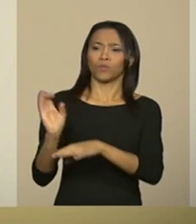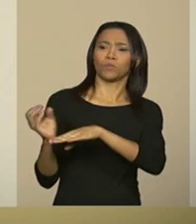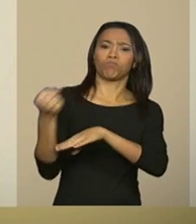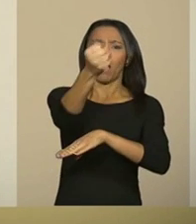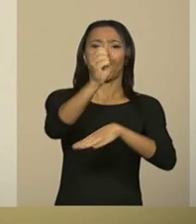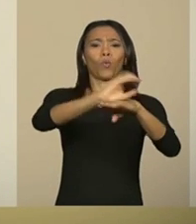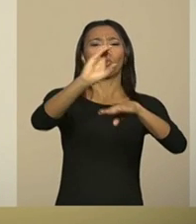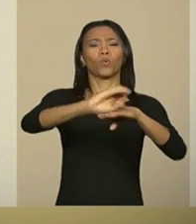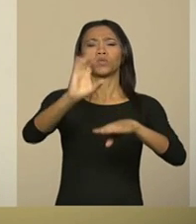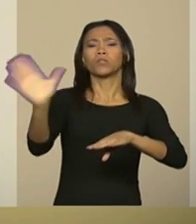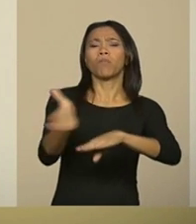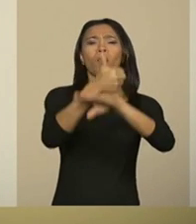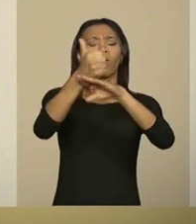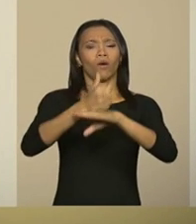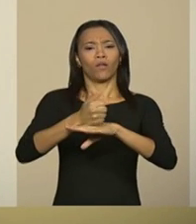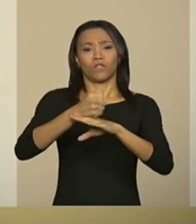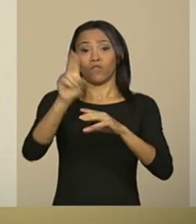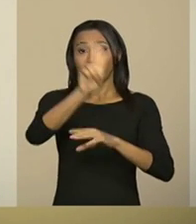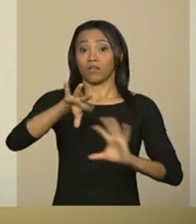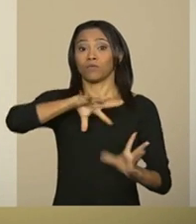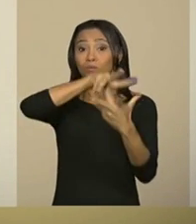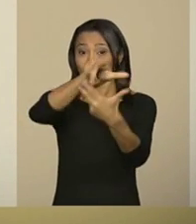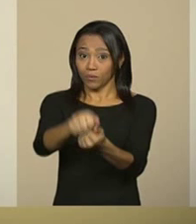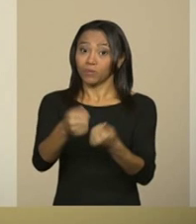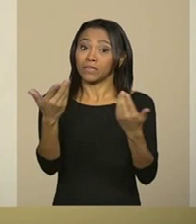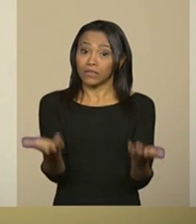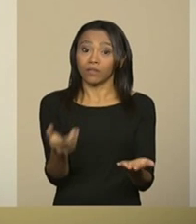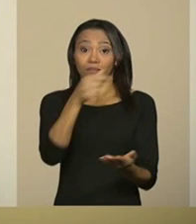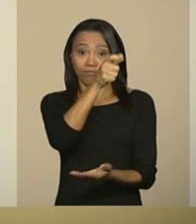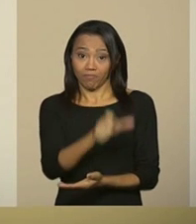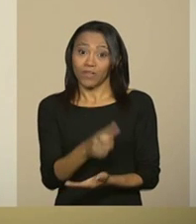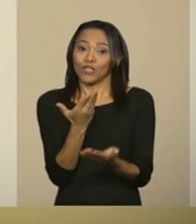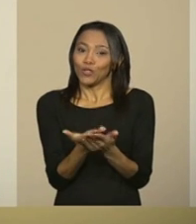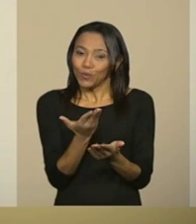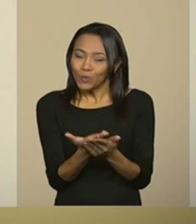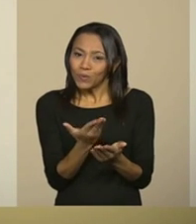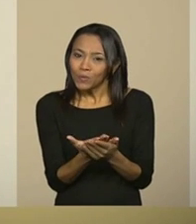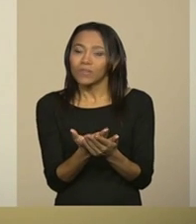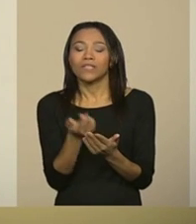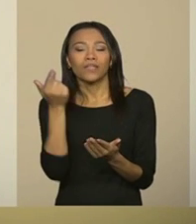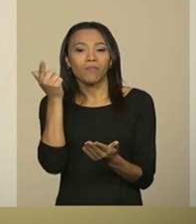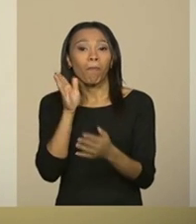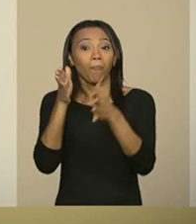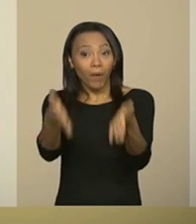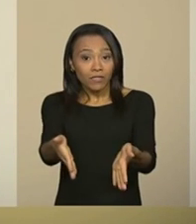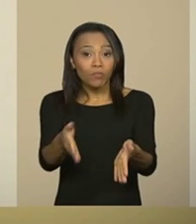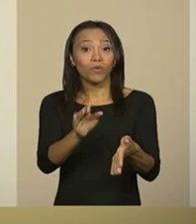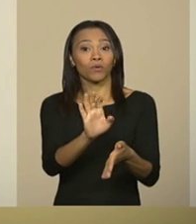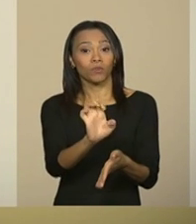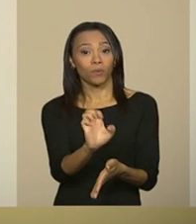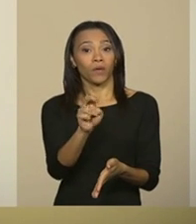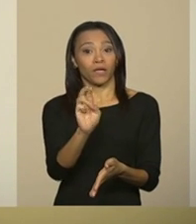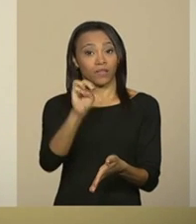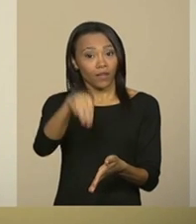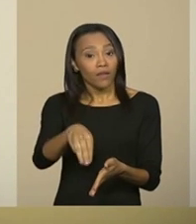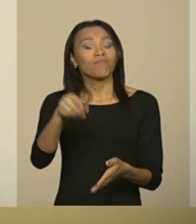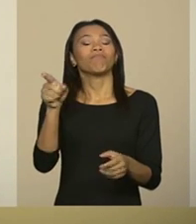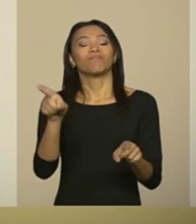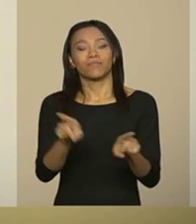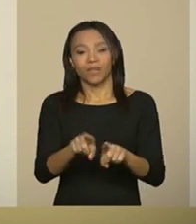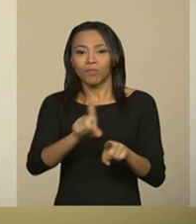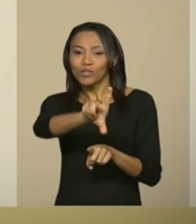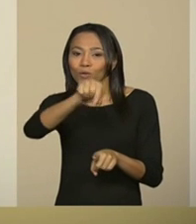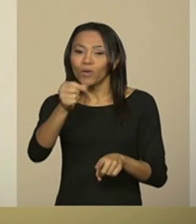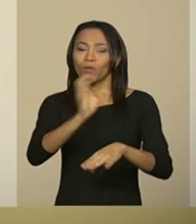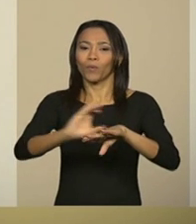do mundo por fim luciano o nosso estudante que participou do enem ainda pode fazer um curso técnico